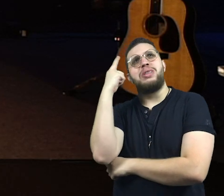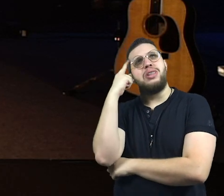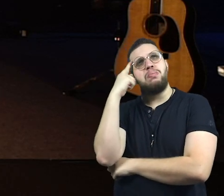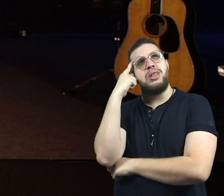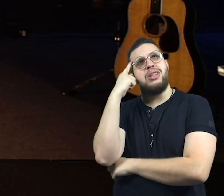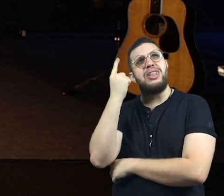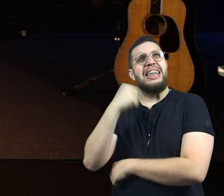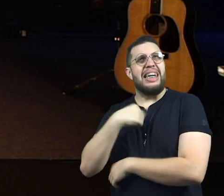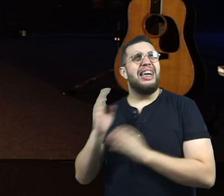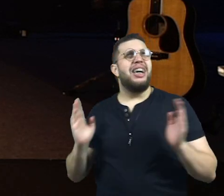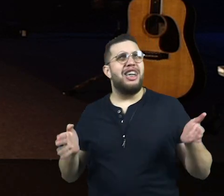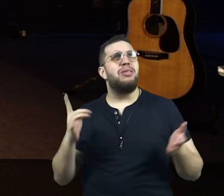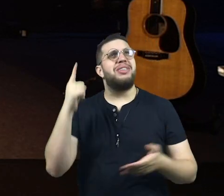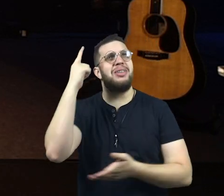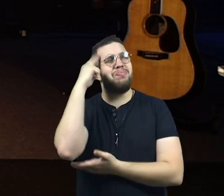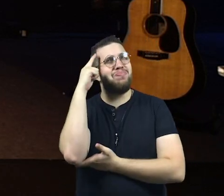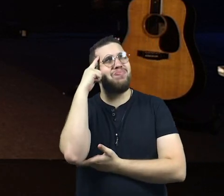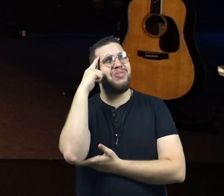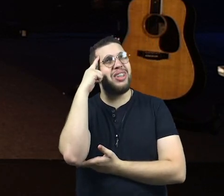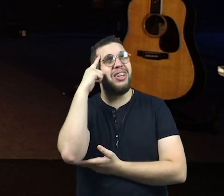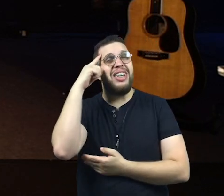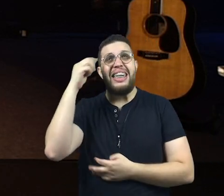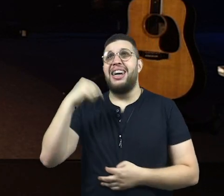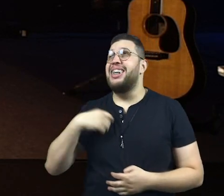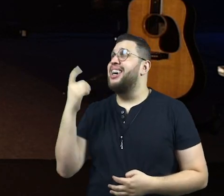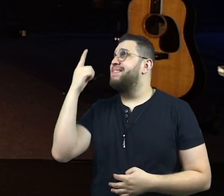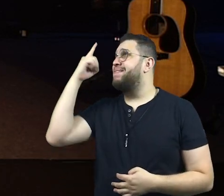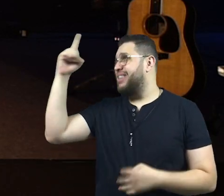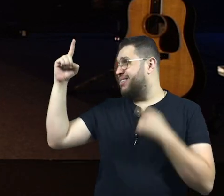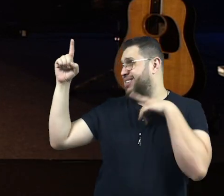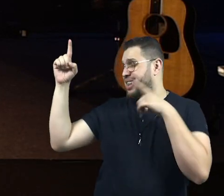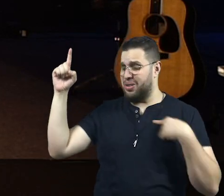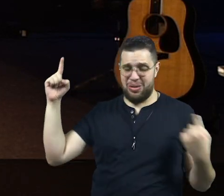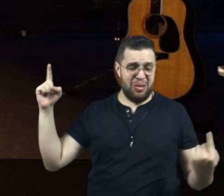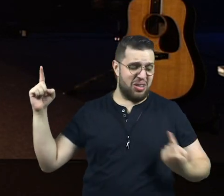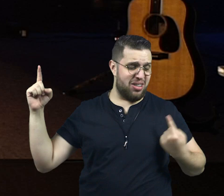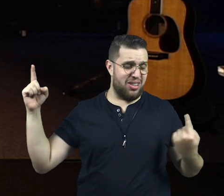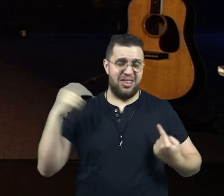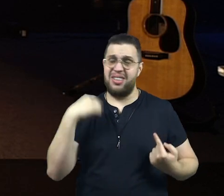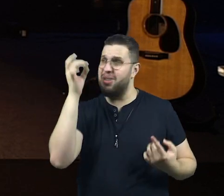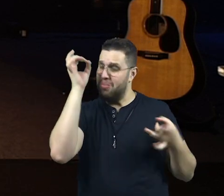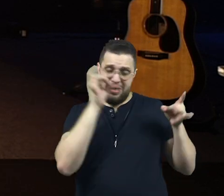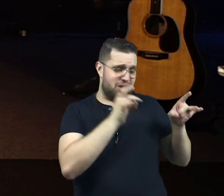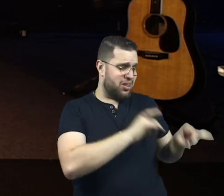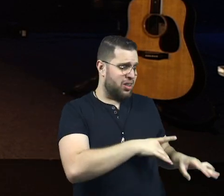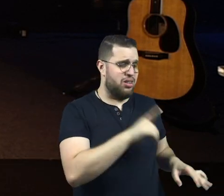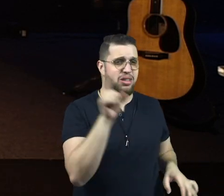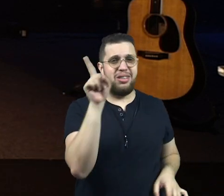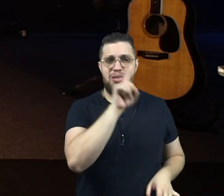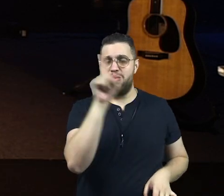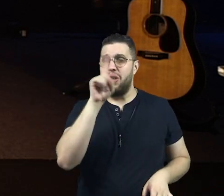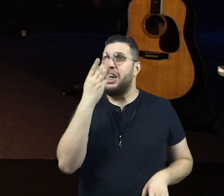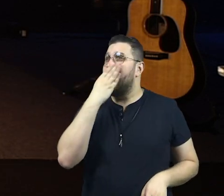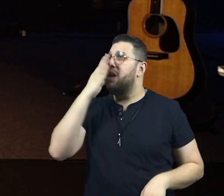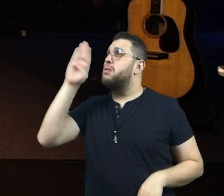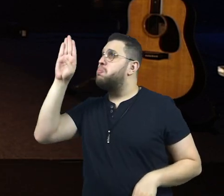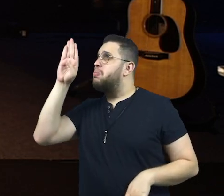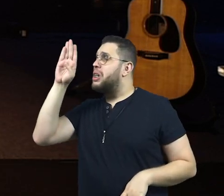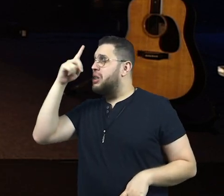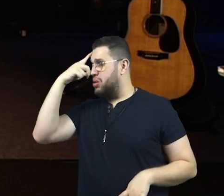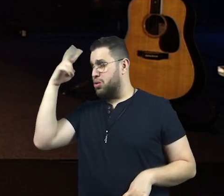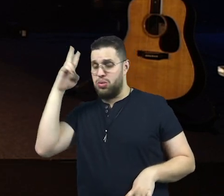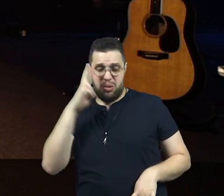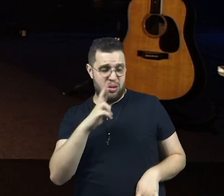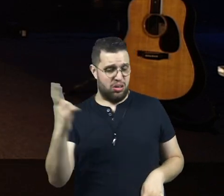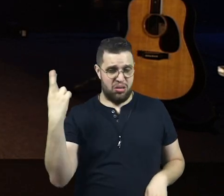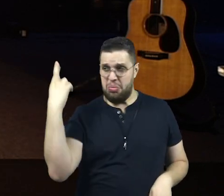agora isso, parece que Deus está me desprezando, parece que eu estou orando, estou pedindo coisas para Deus e eu não estou vendo